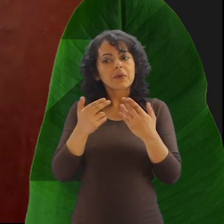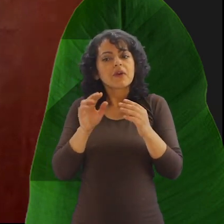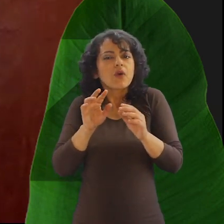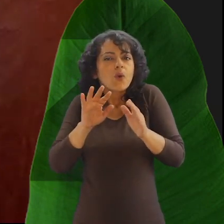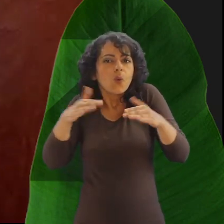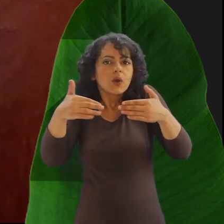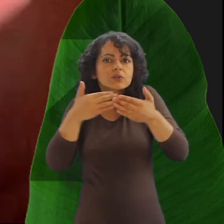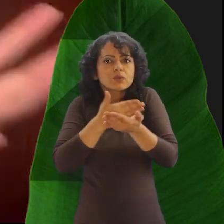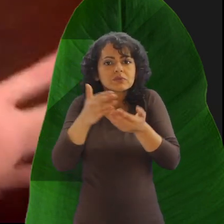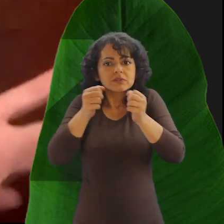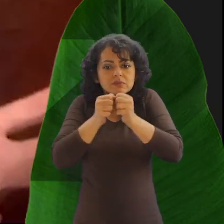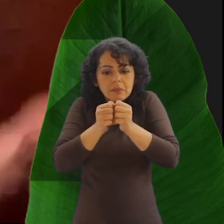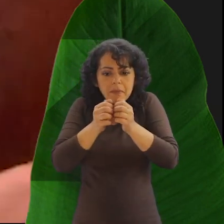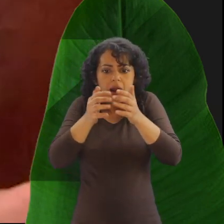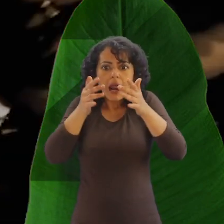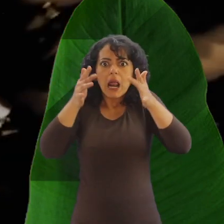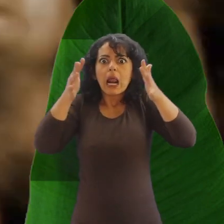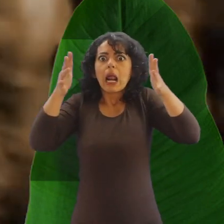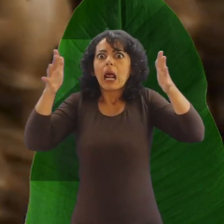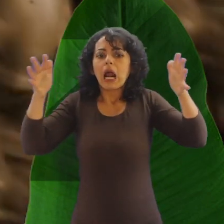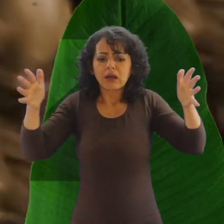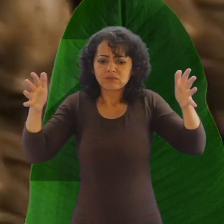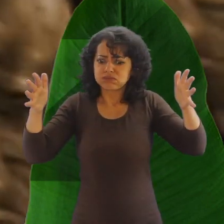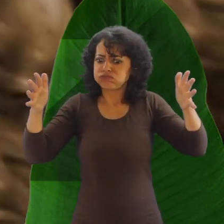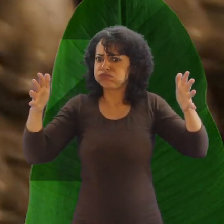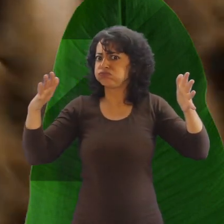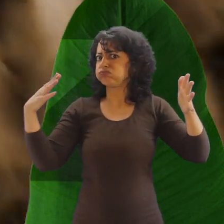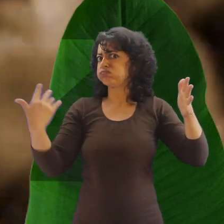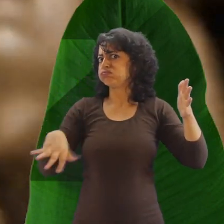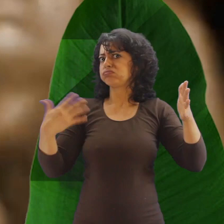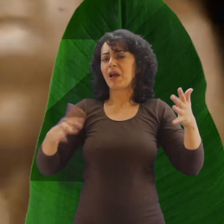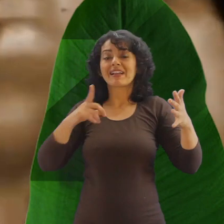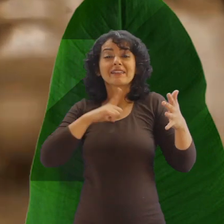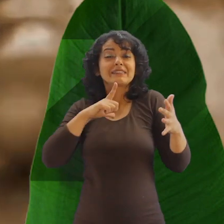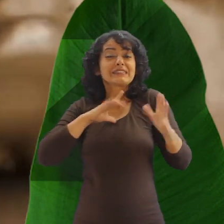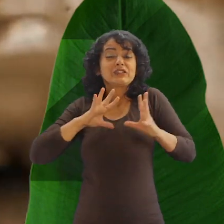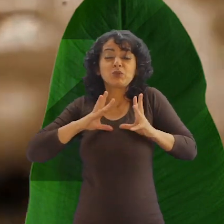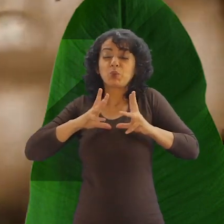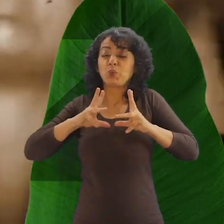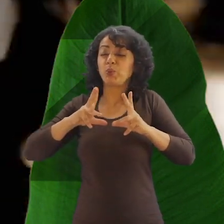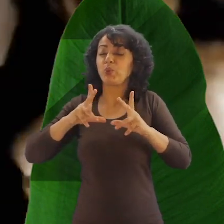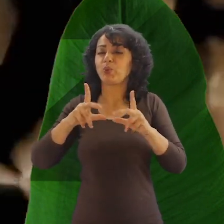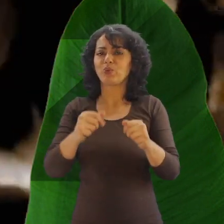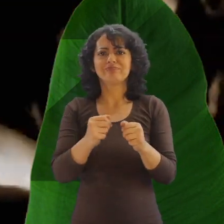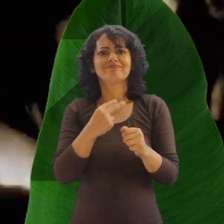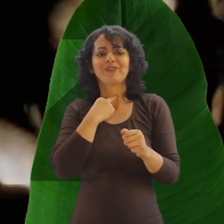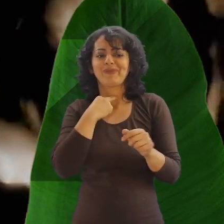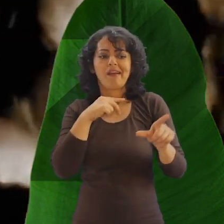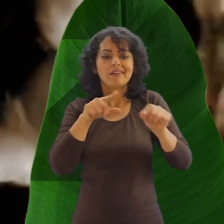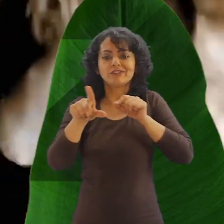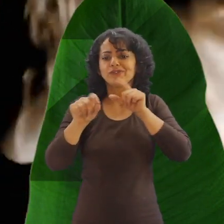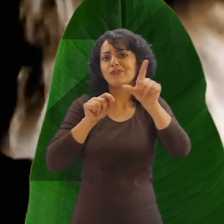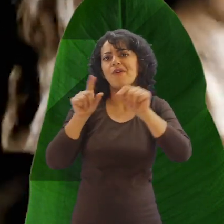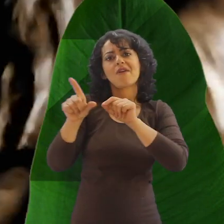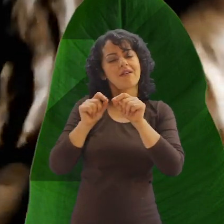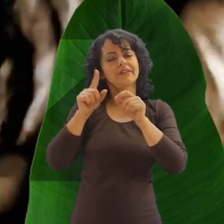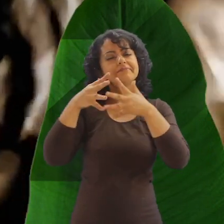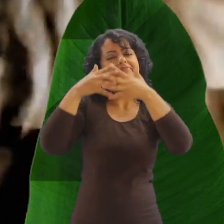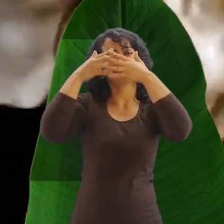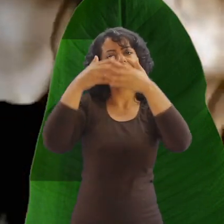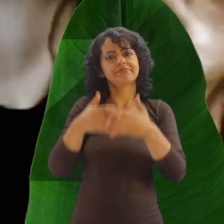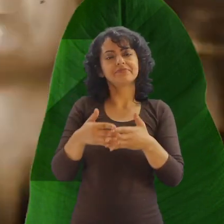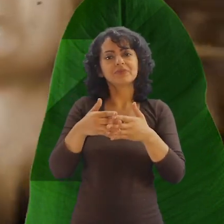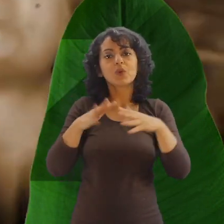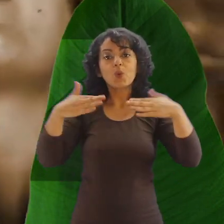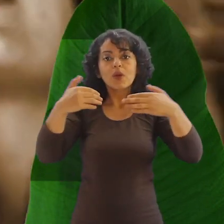A abertura também trouxe, né, o esgoto, né? Não teve como, é difícil filtrar essa hora, né? É tudo